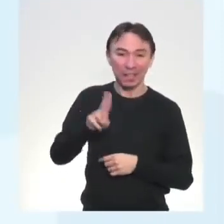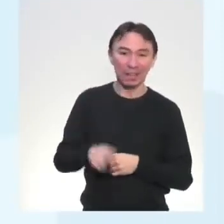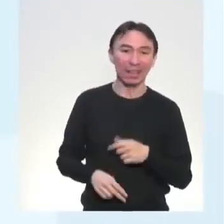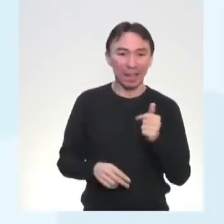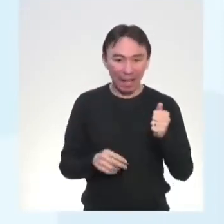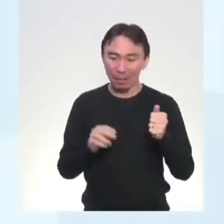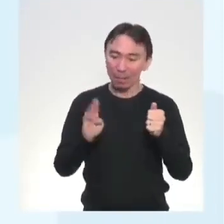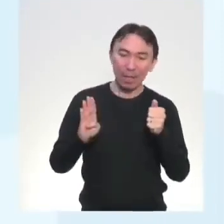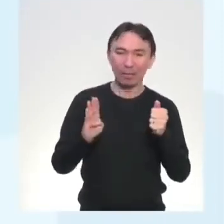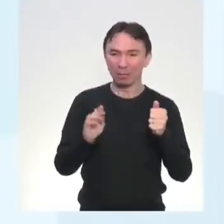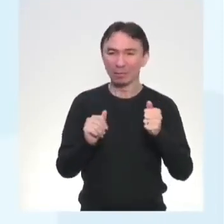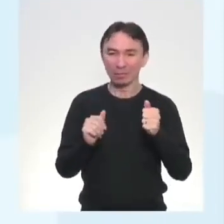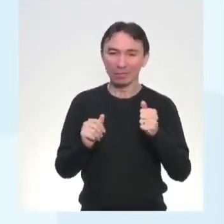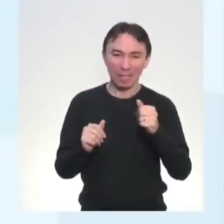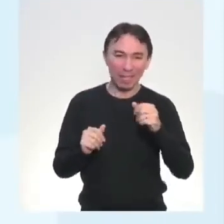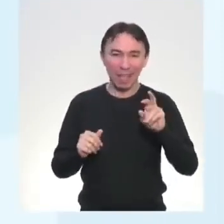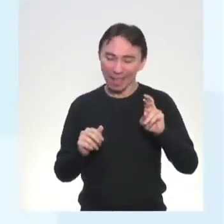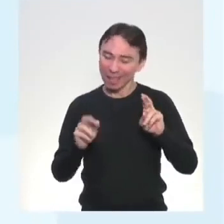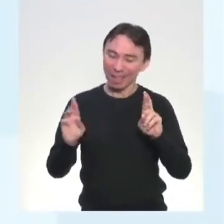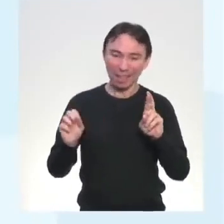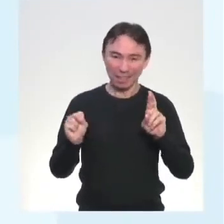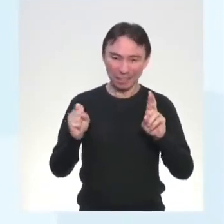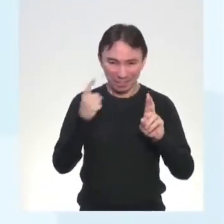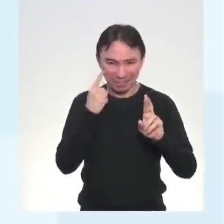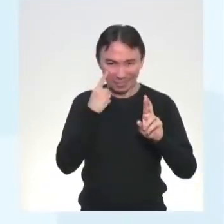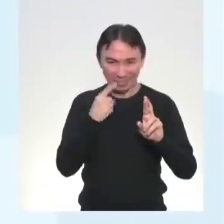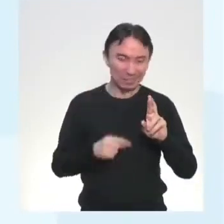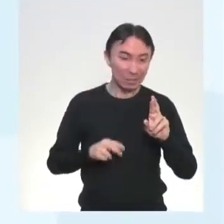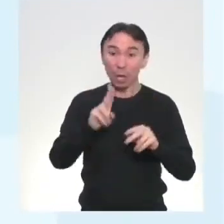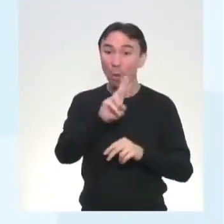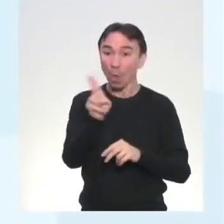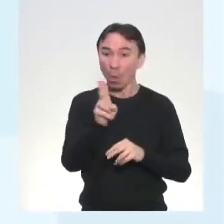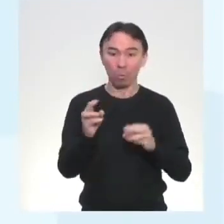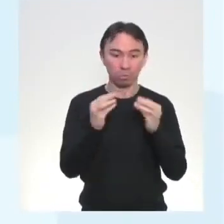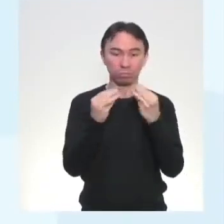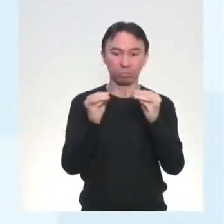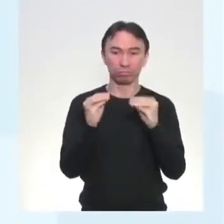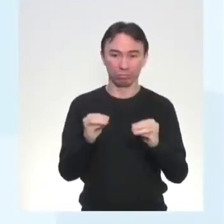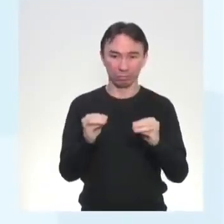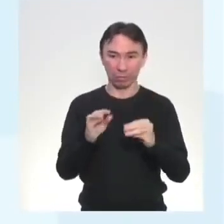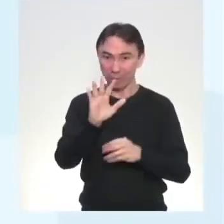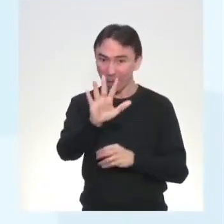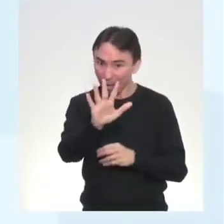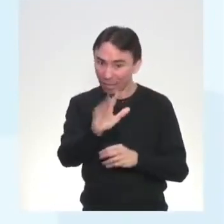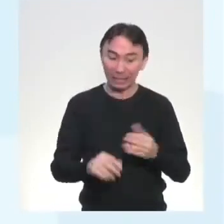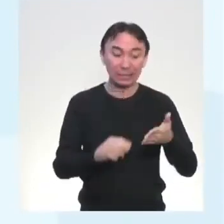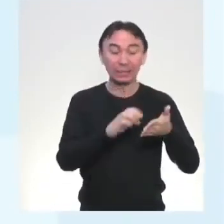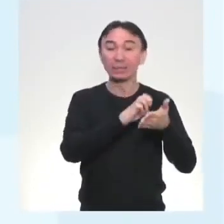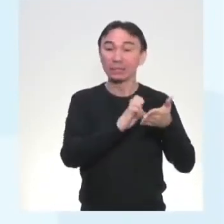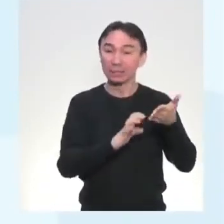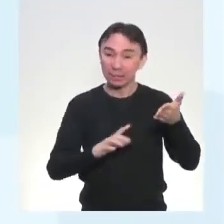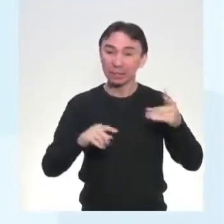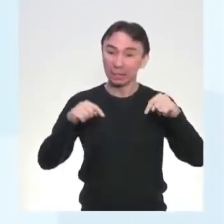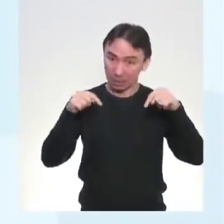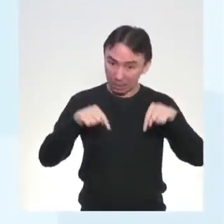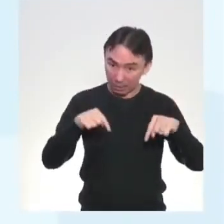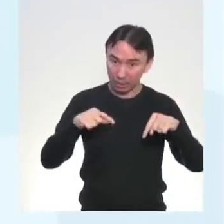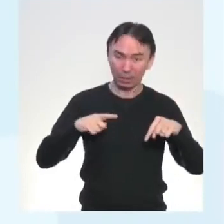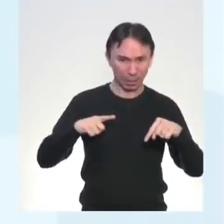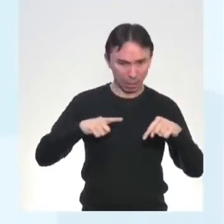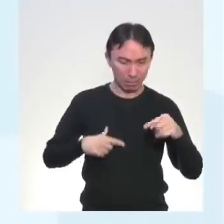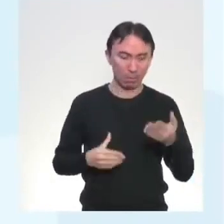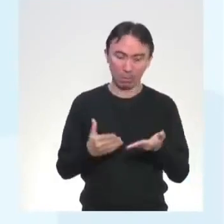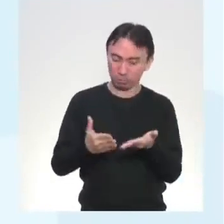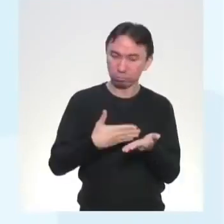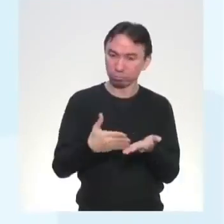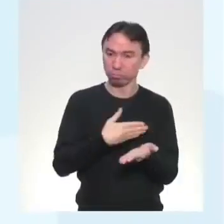Quais notações? Utilizando os pontos das extremidades. Só para lembrar que esse exercício é um exercício que está no Aprender Sempre,